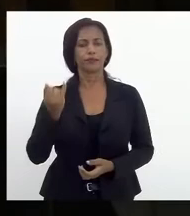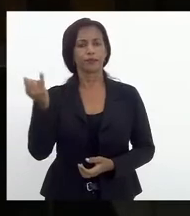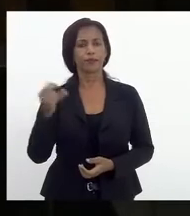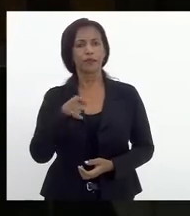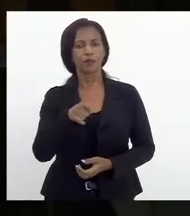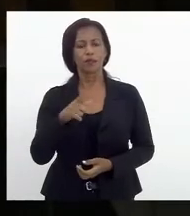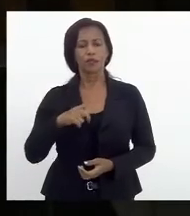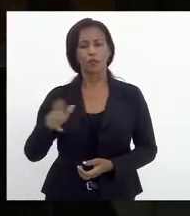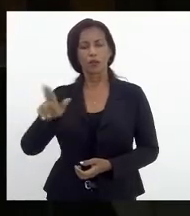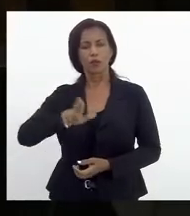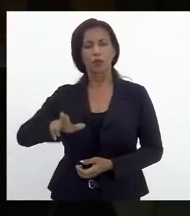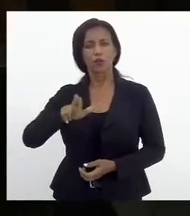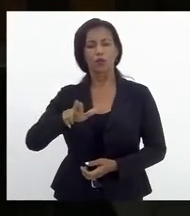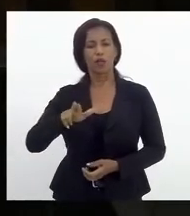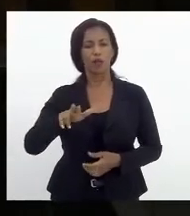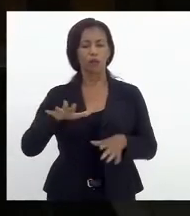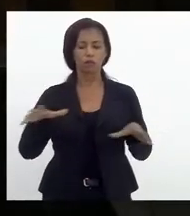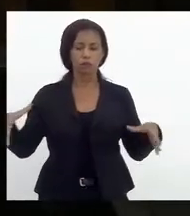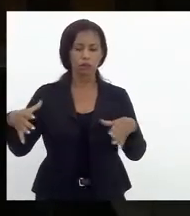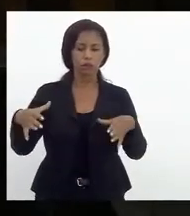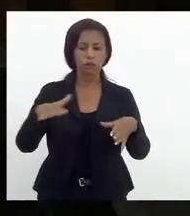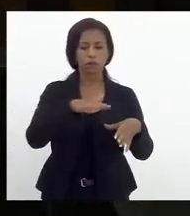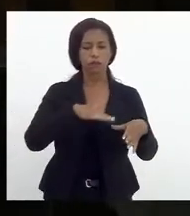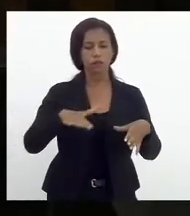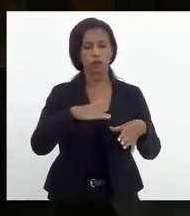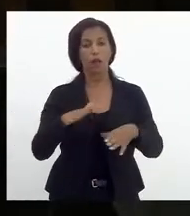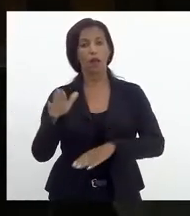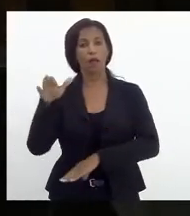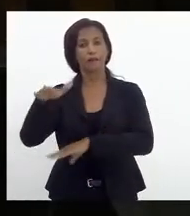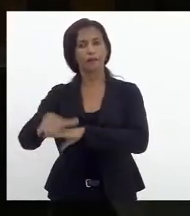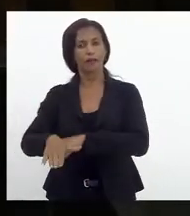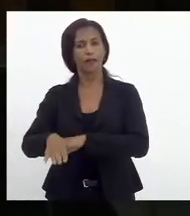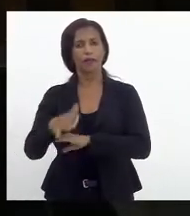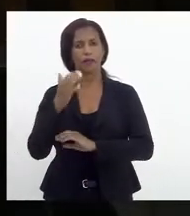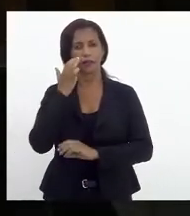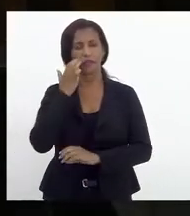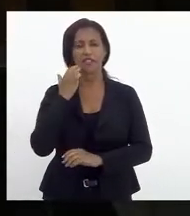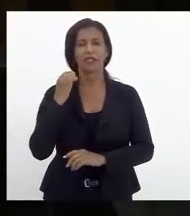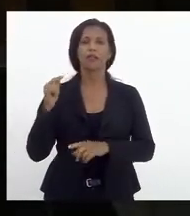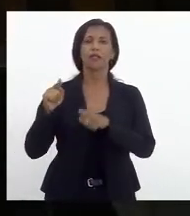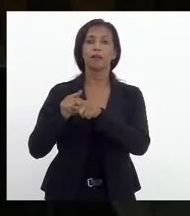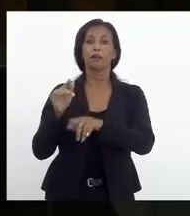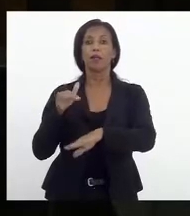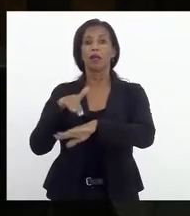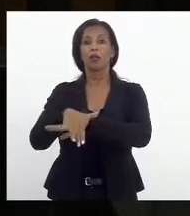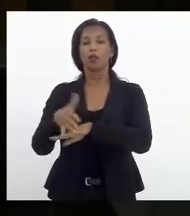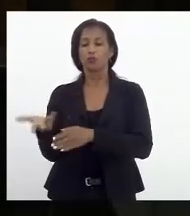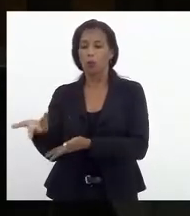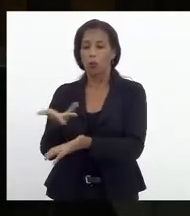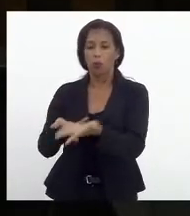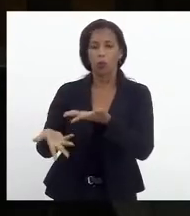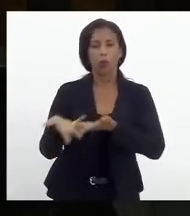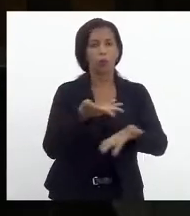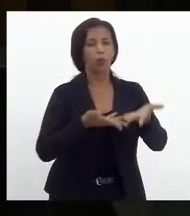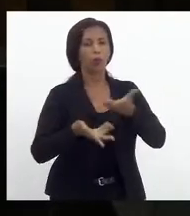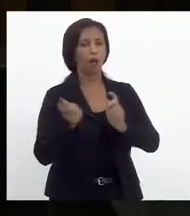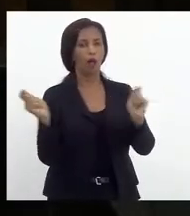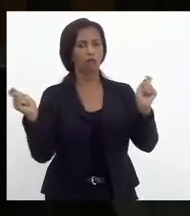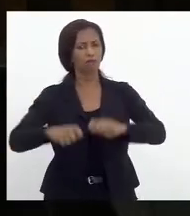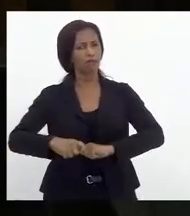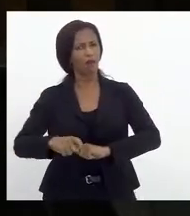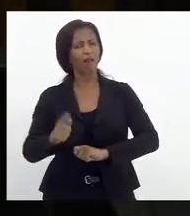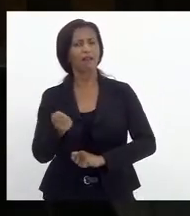você utilizar esse espaço na parte da tarde, na parte da noite, e compartilhar para poder